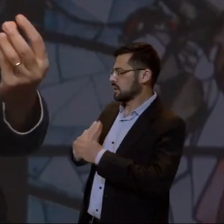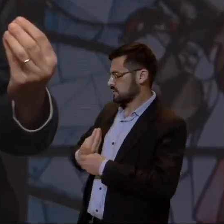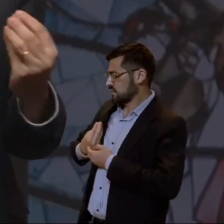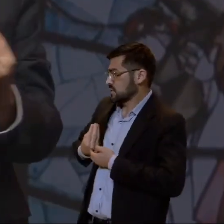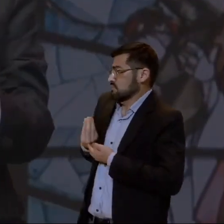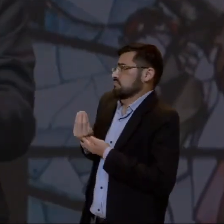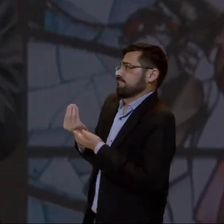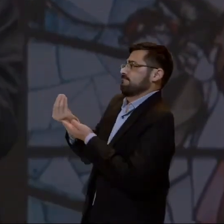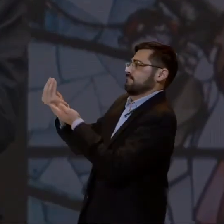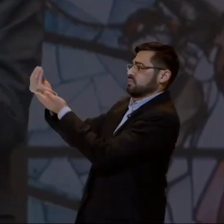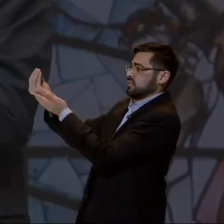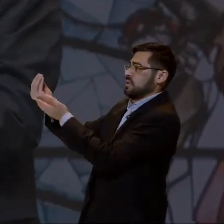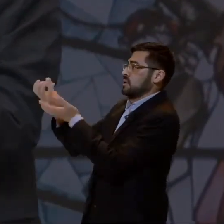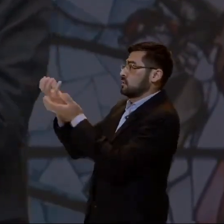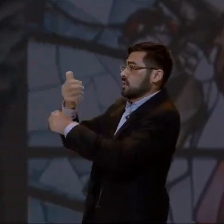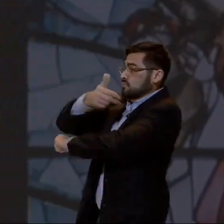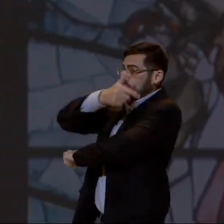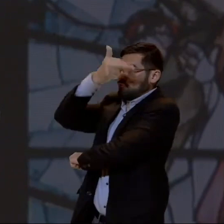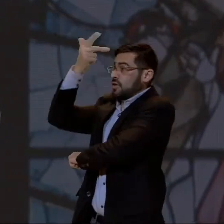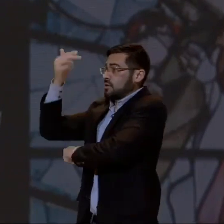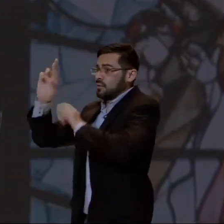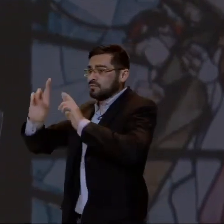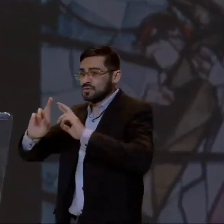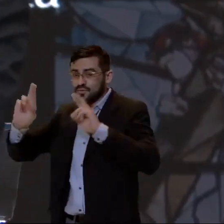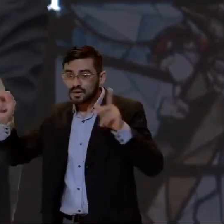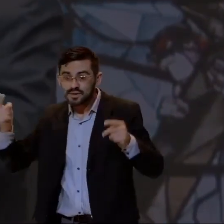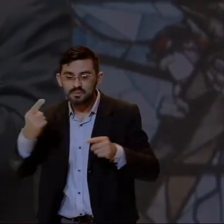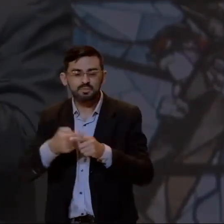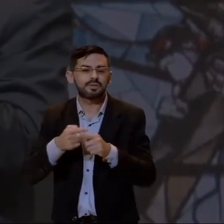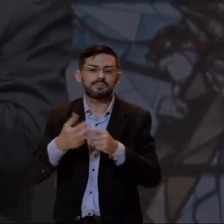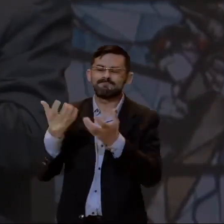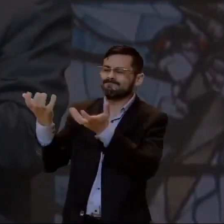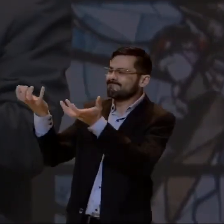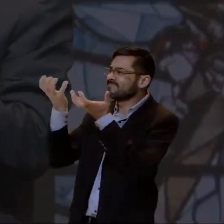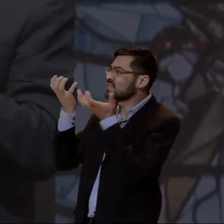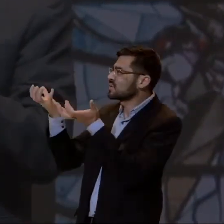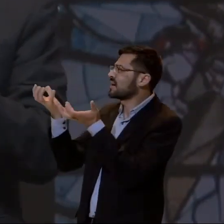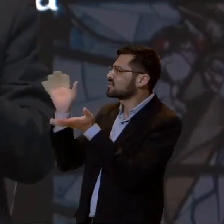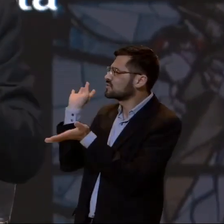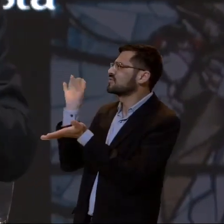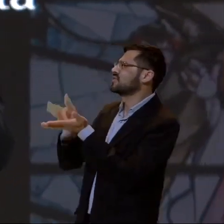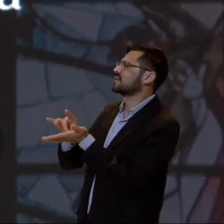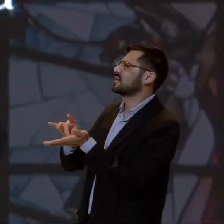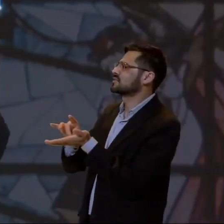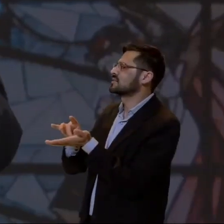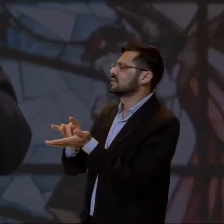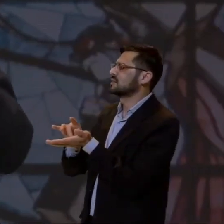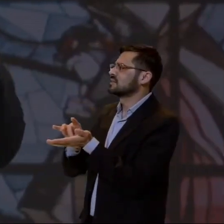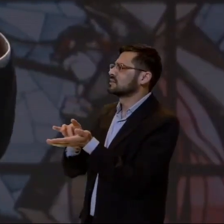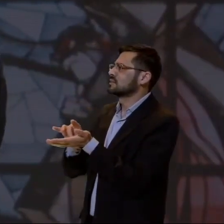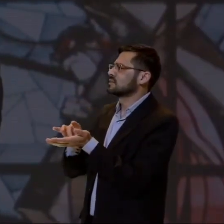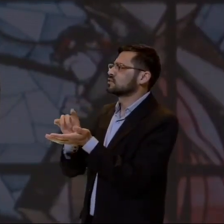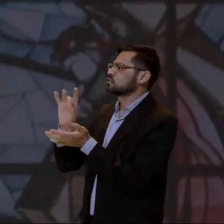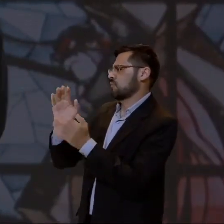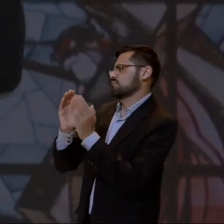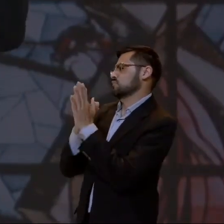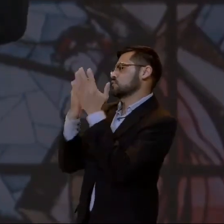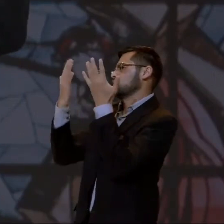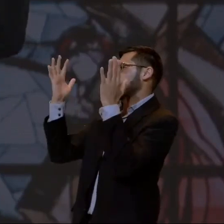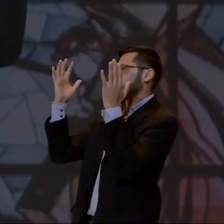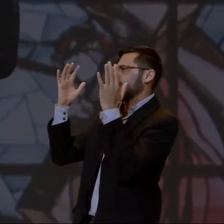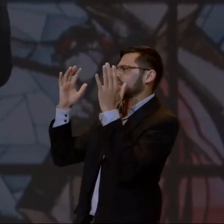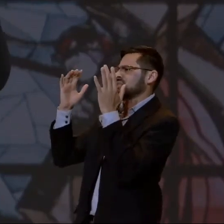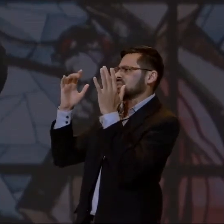dedicar ao Senhor, eu quero um Natal diferente, porque eu quero não só celebrar